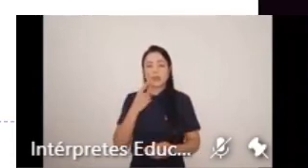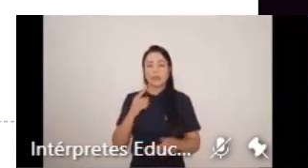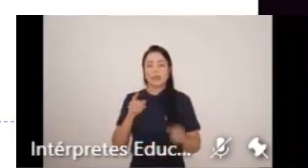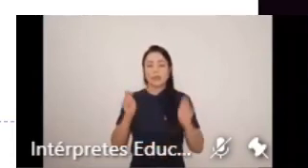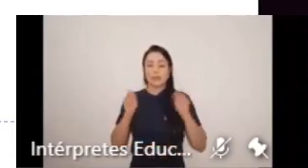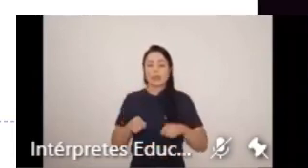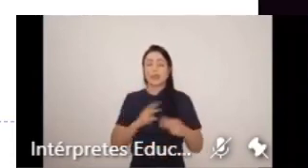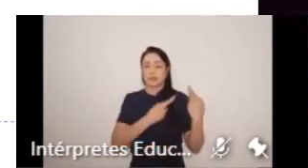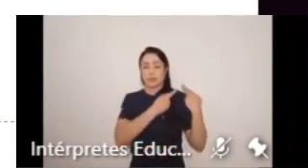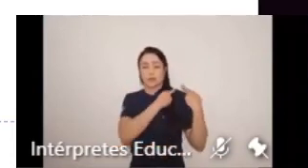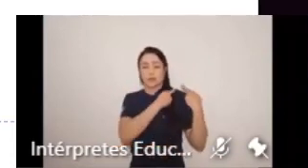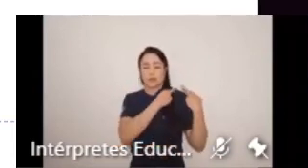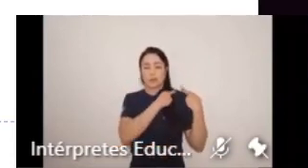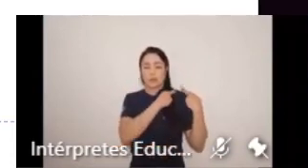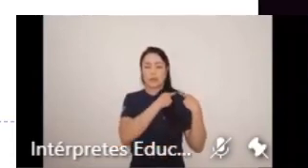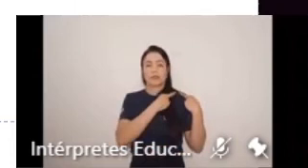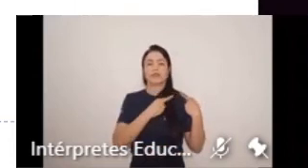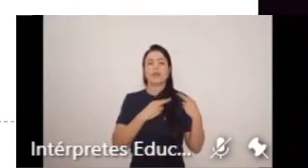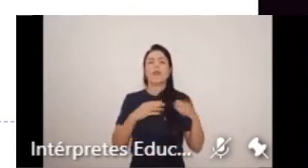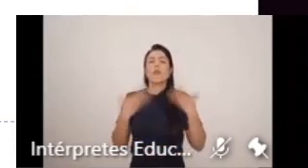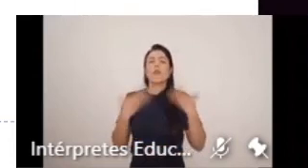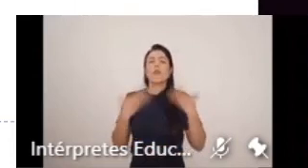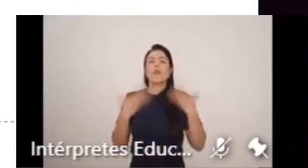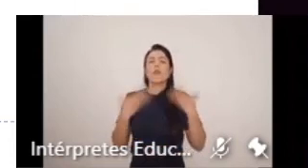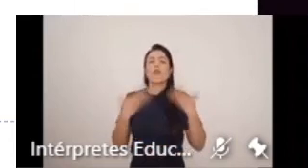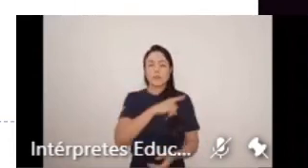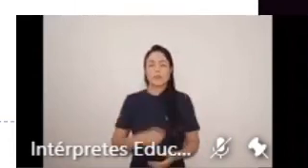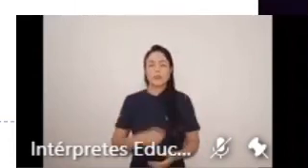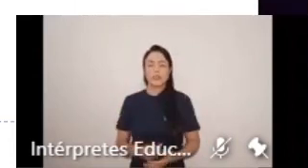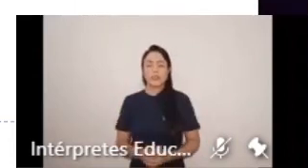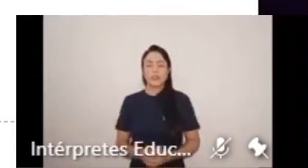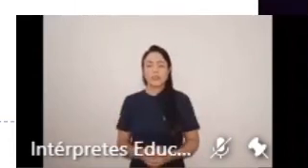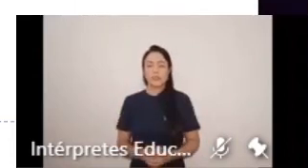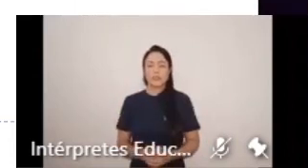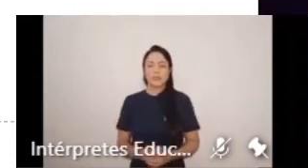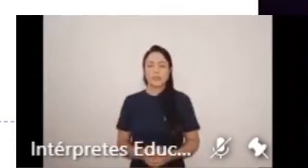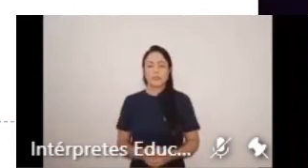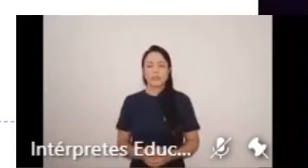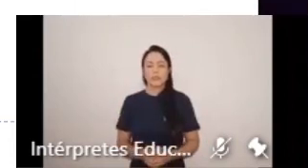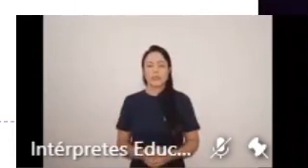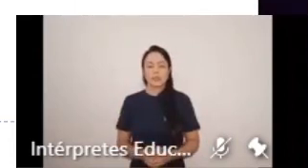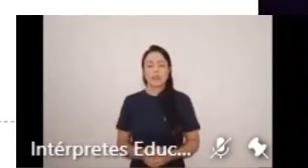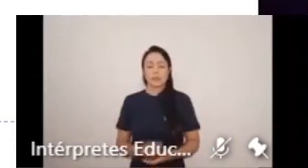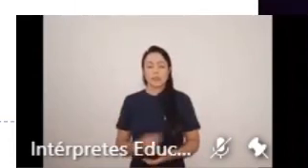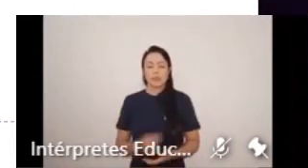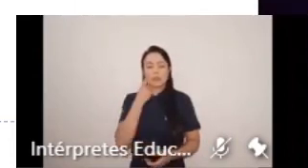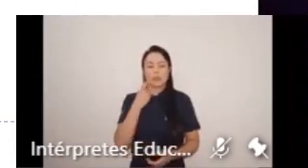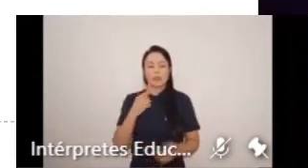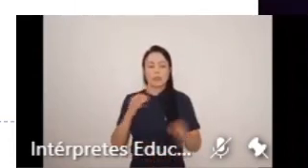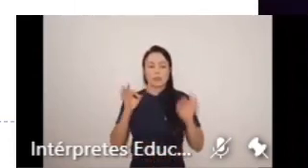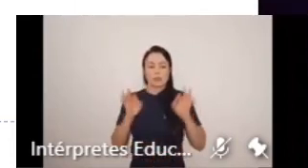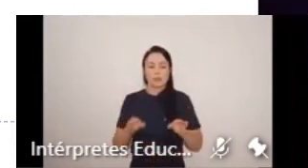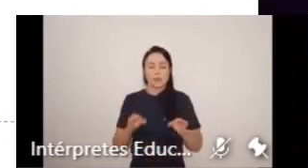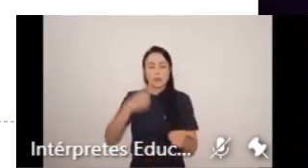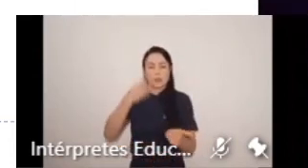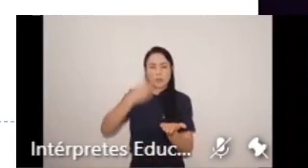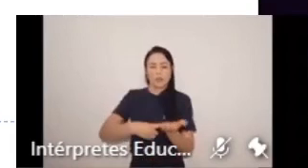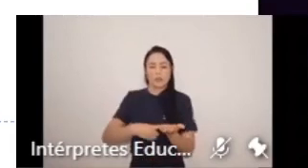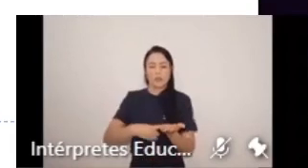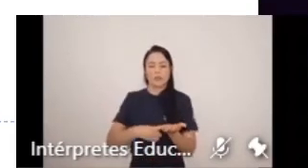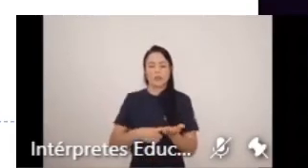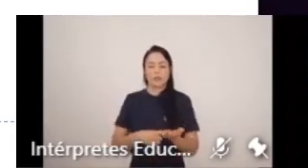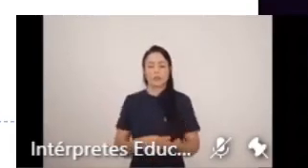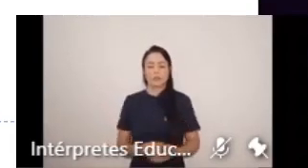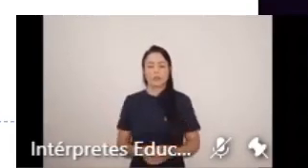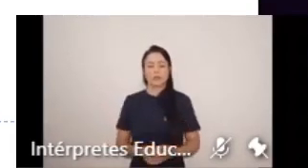essa responsabilidade. Qual que é a dificuldade aqui? Essas responsabilidades, elas são geralmente assumidas por pactuações entre